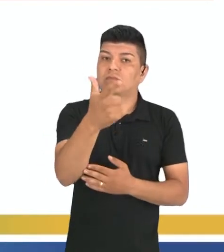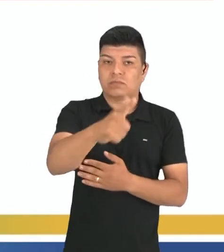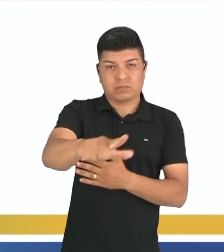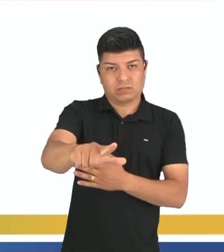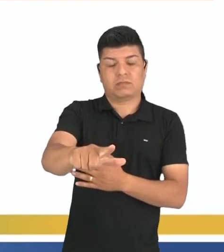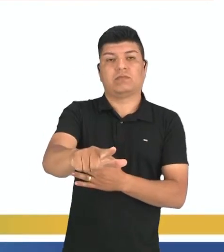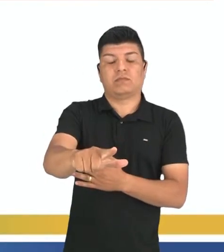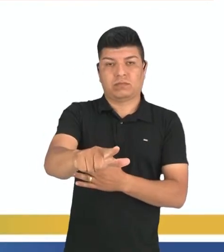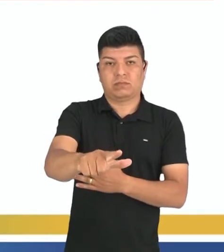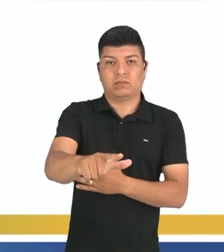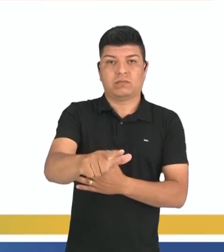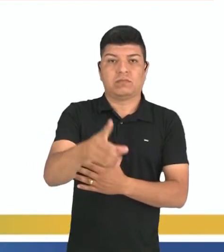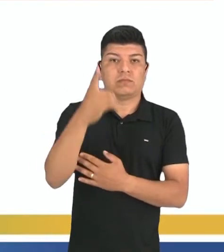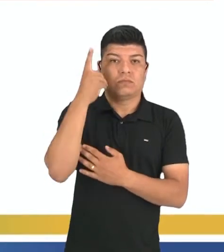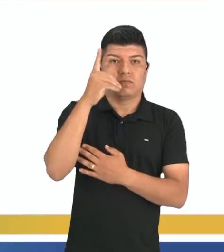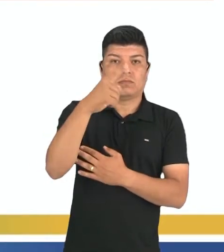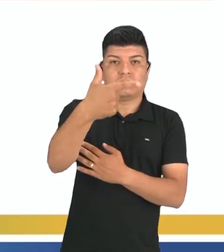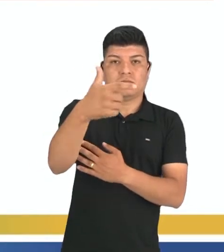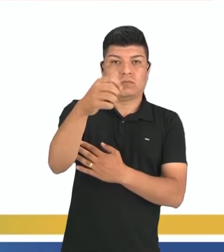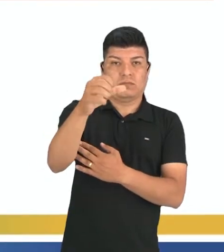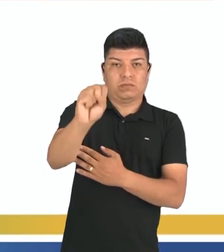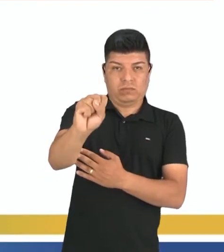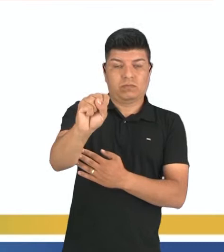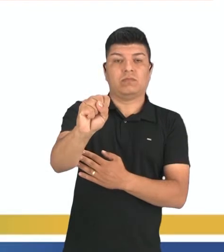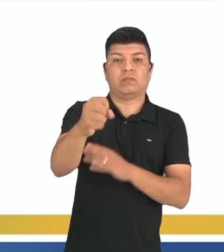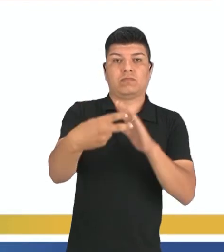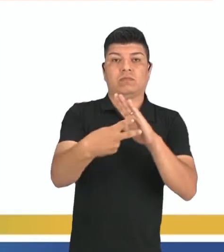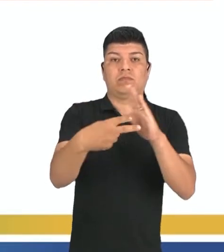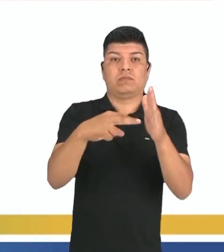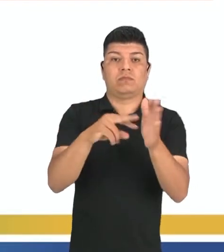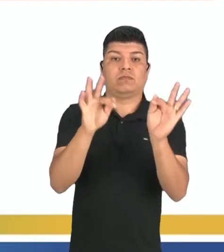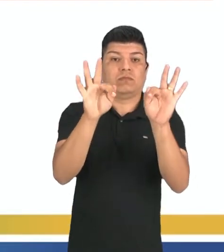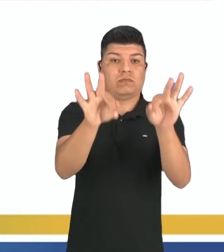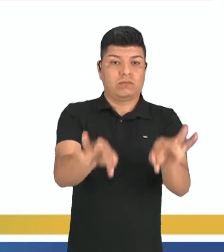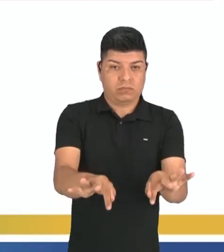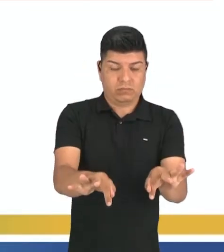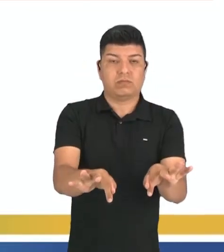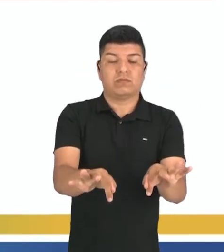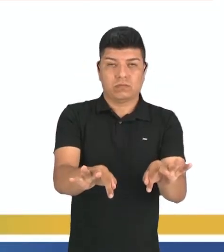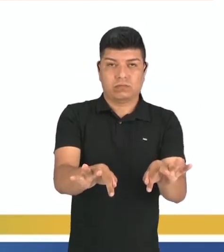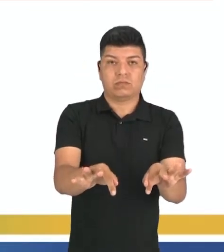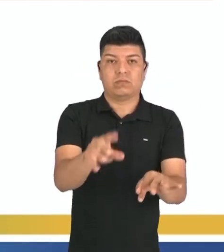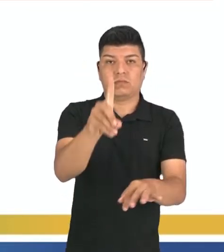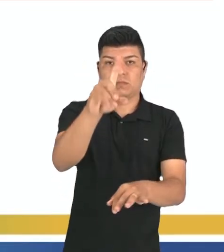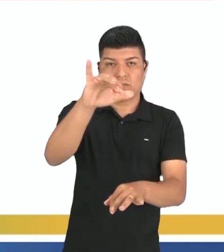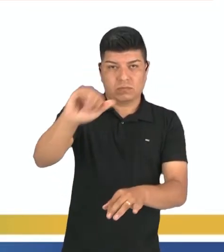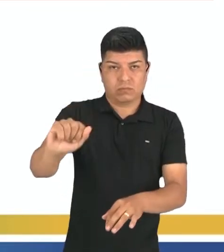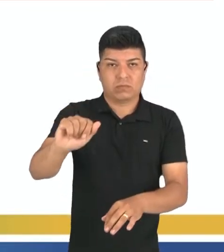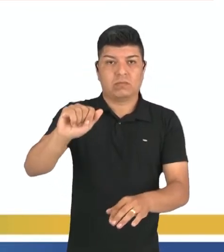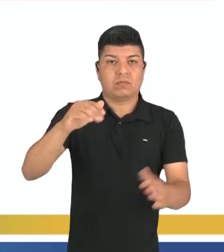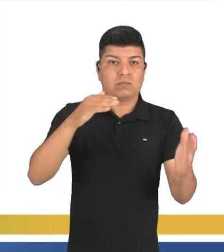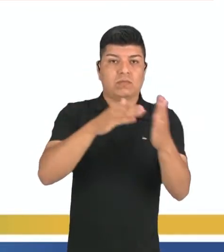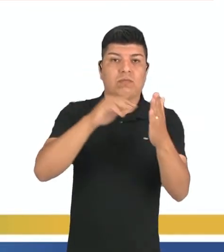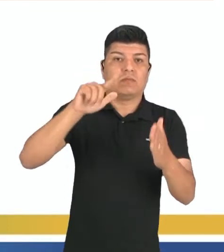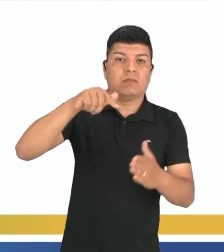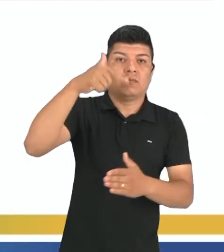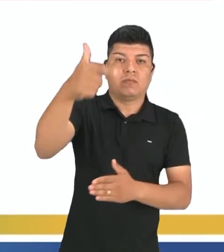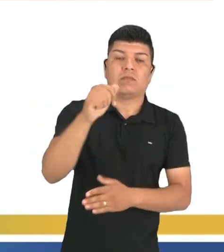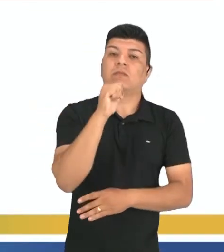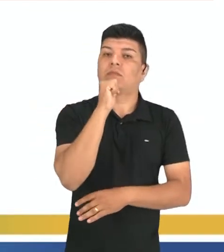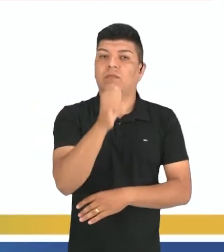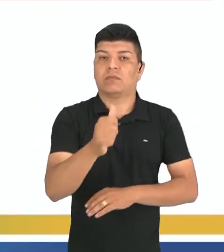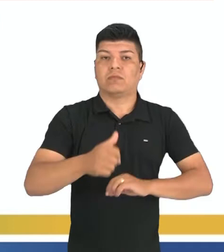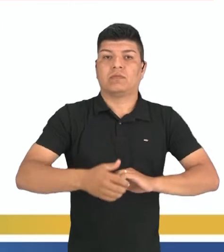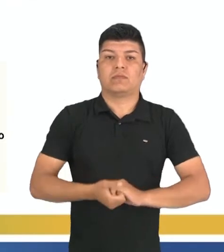novamente. O 28º dia corresponde ao último dia do ciclo antes da próxima menstruação.